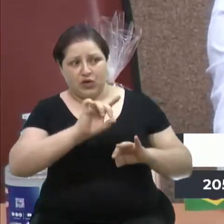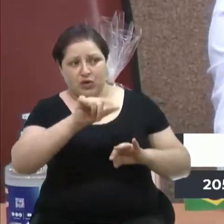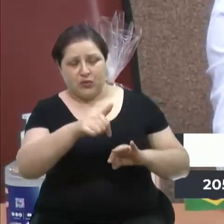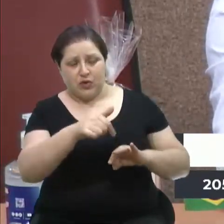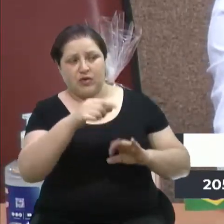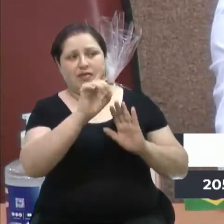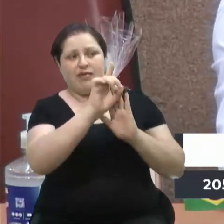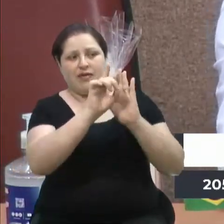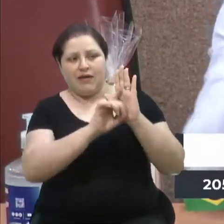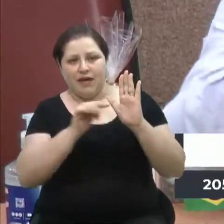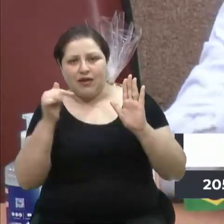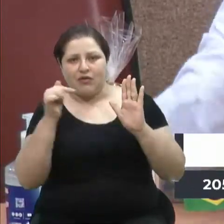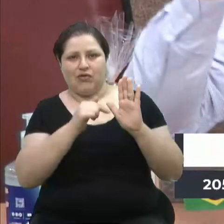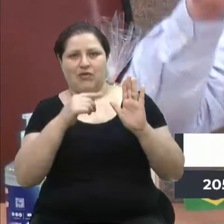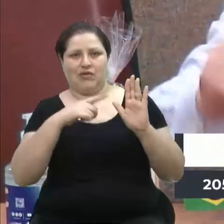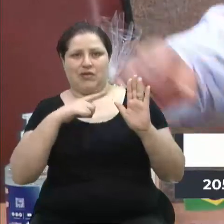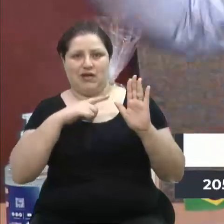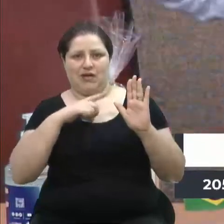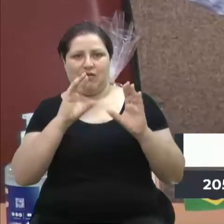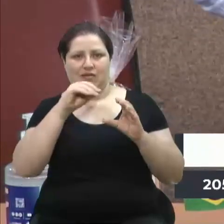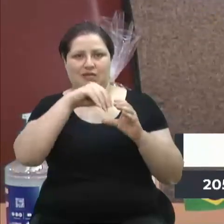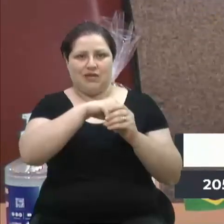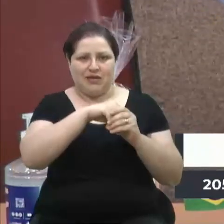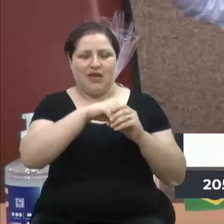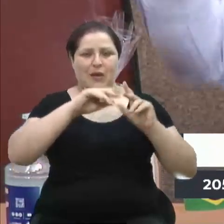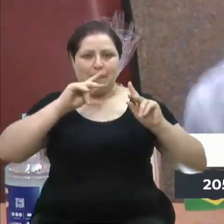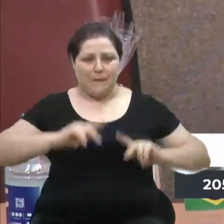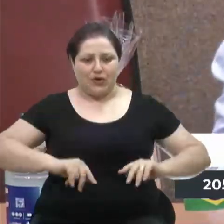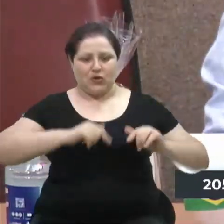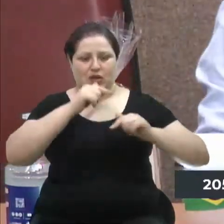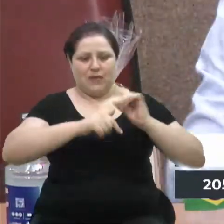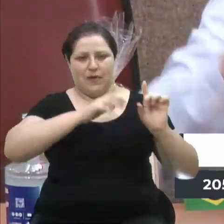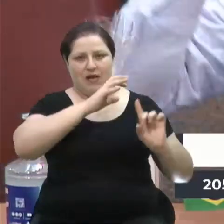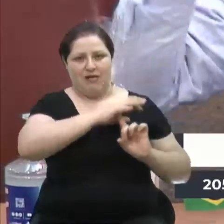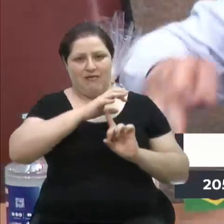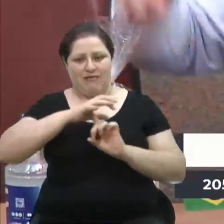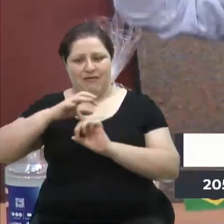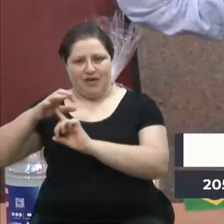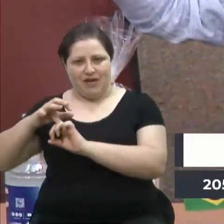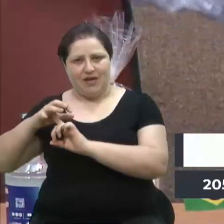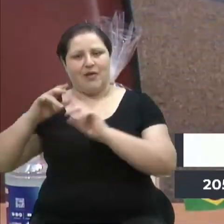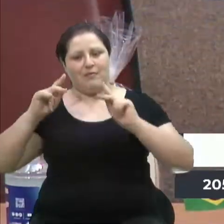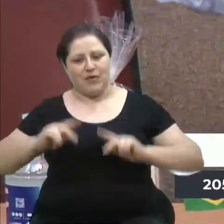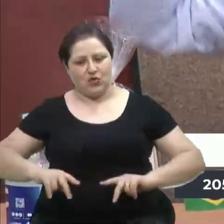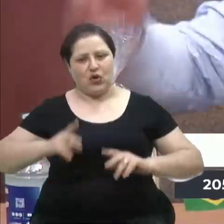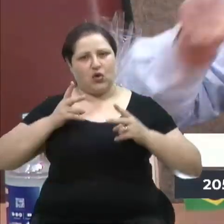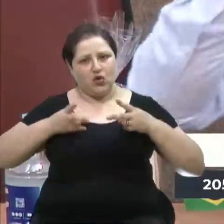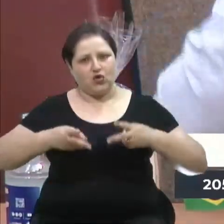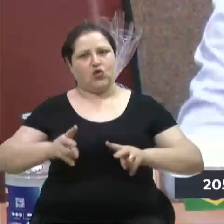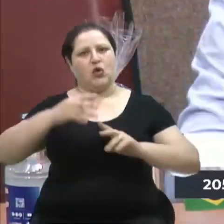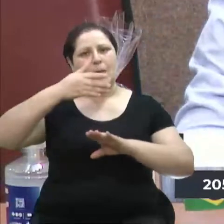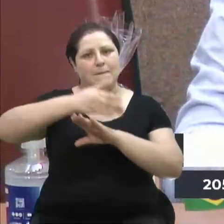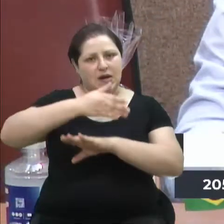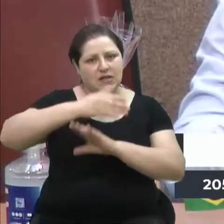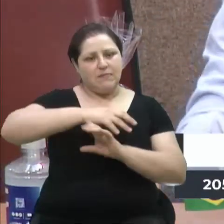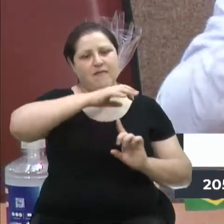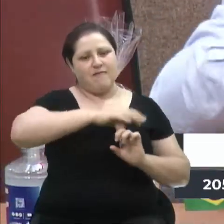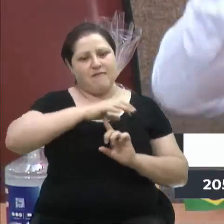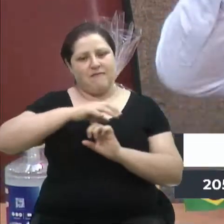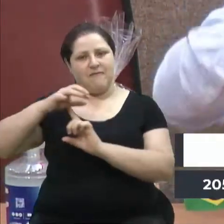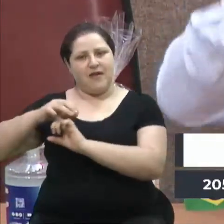nesse decreto vai estar contemplado aspirantes tá que elas possam continuar participando das feiras